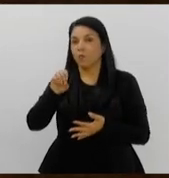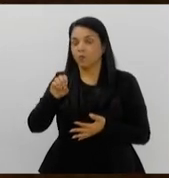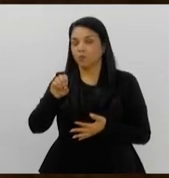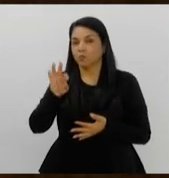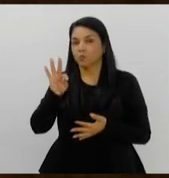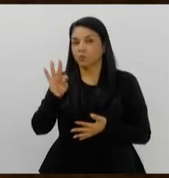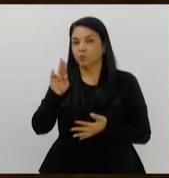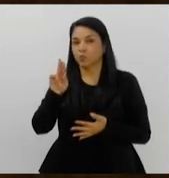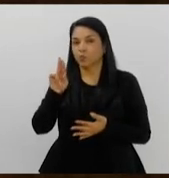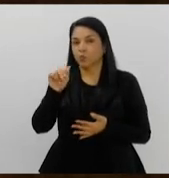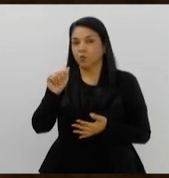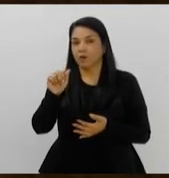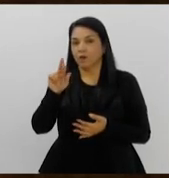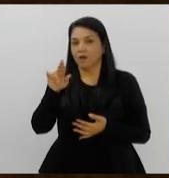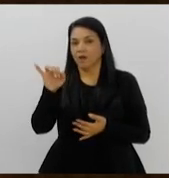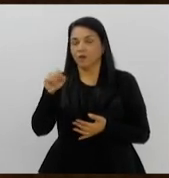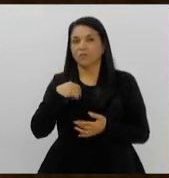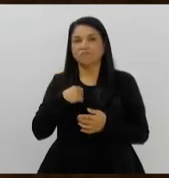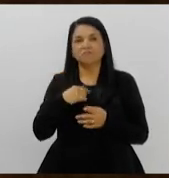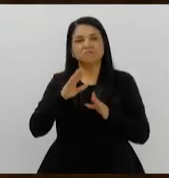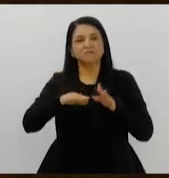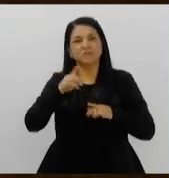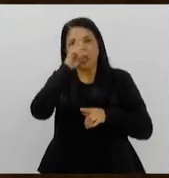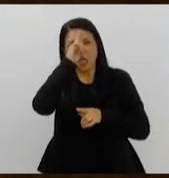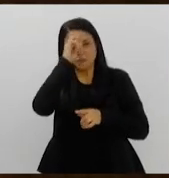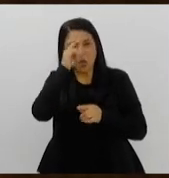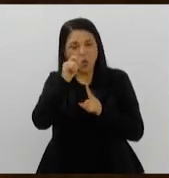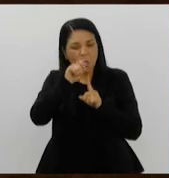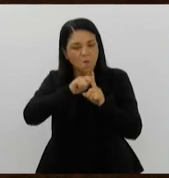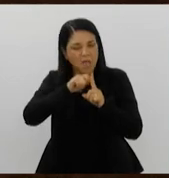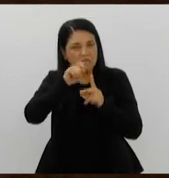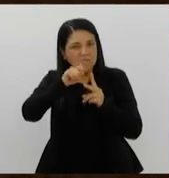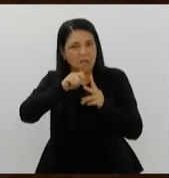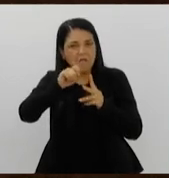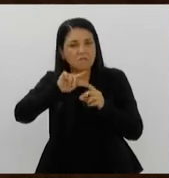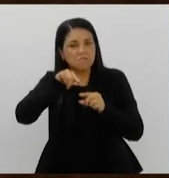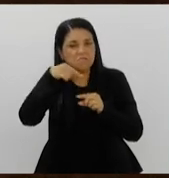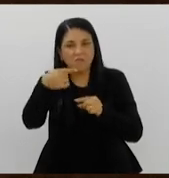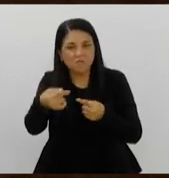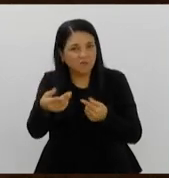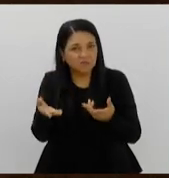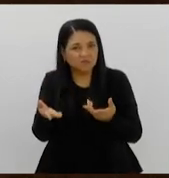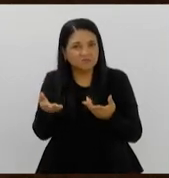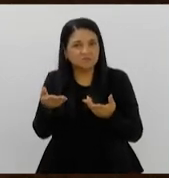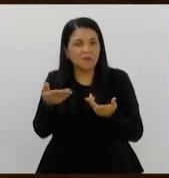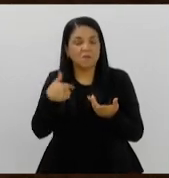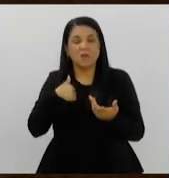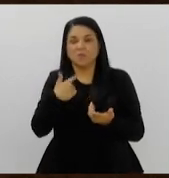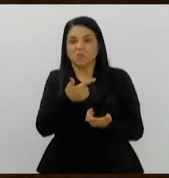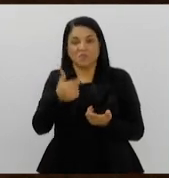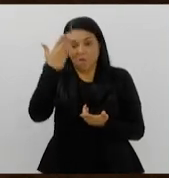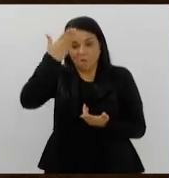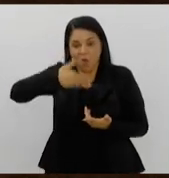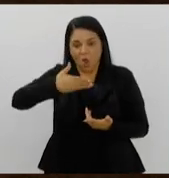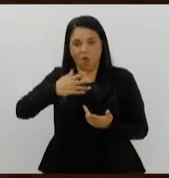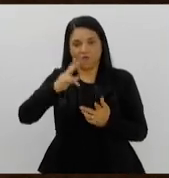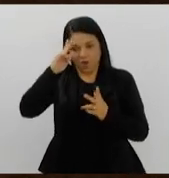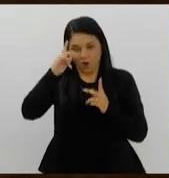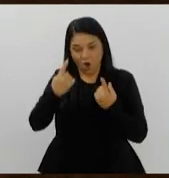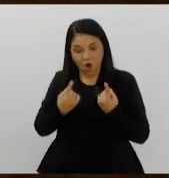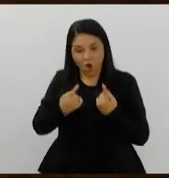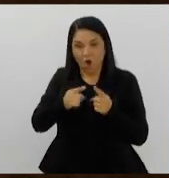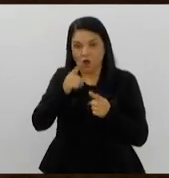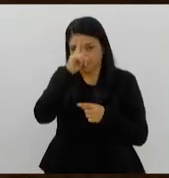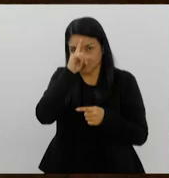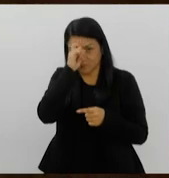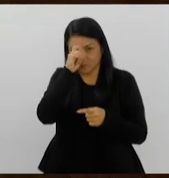o hospital, às vezes, dava um mês depois, talvez para não produzir provas contra si próprios, no caso de